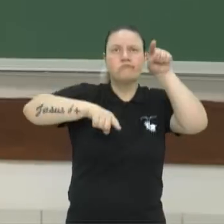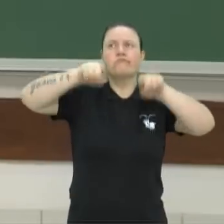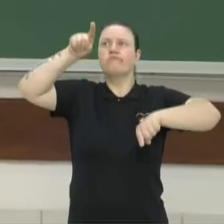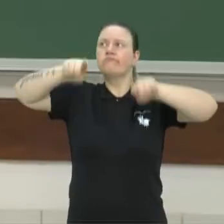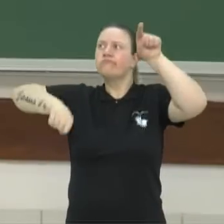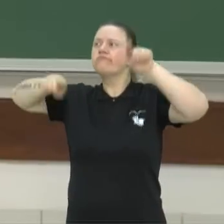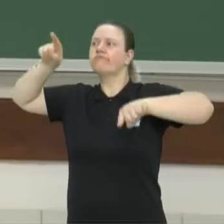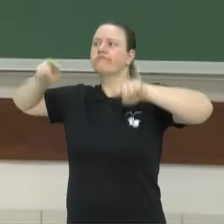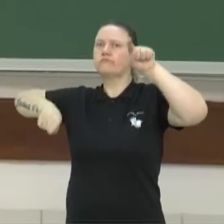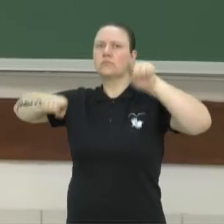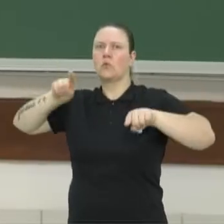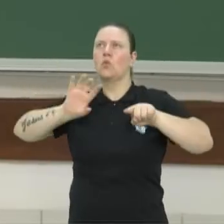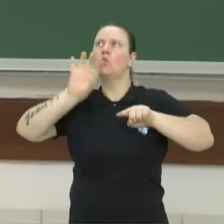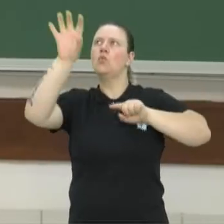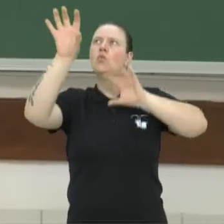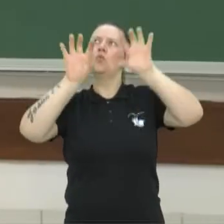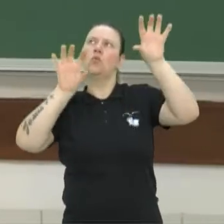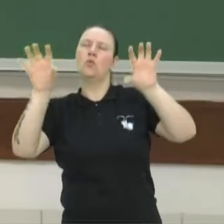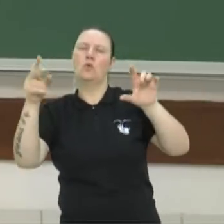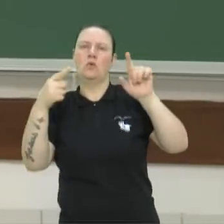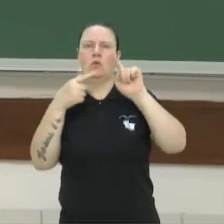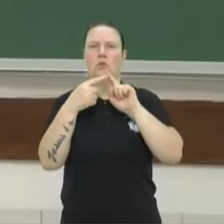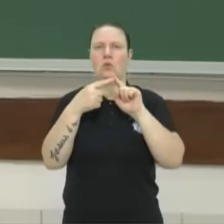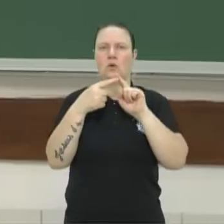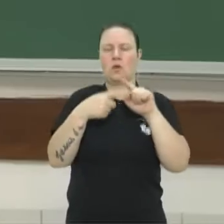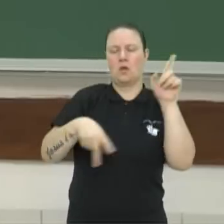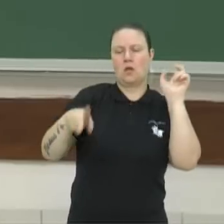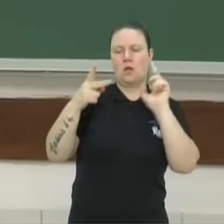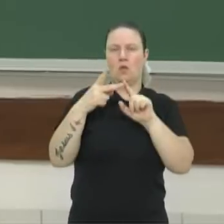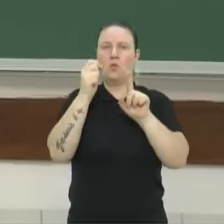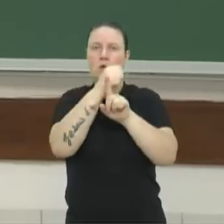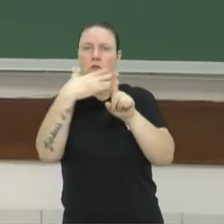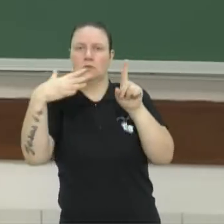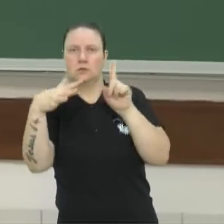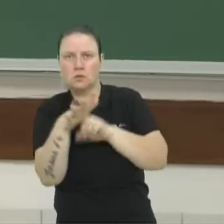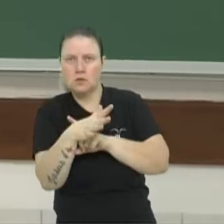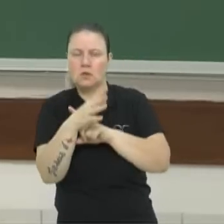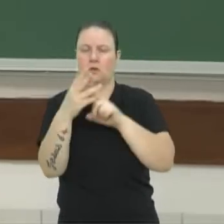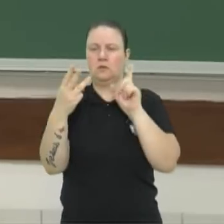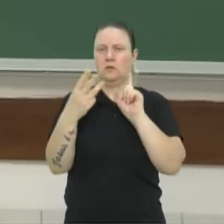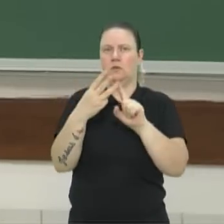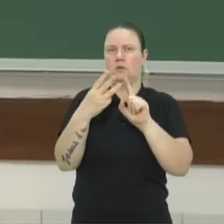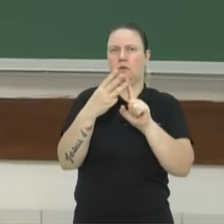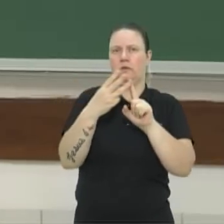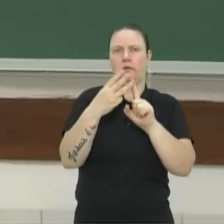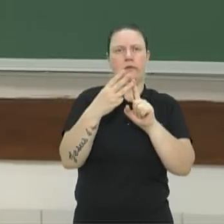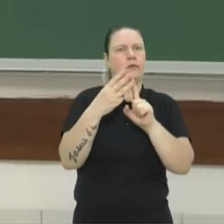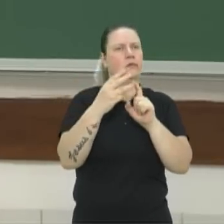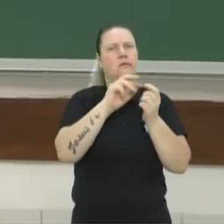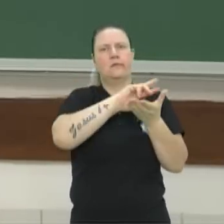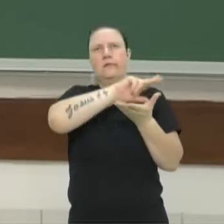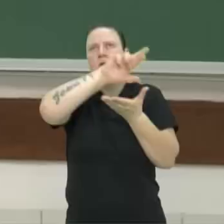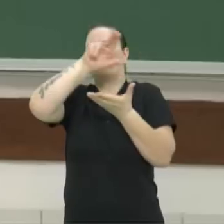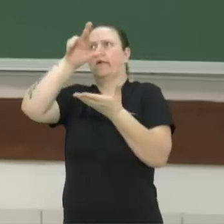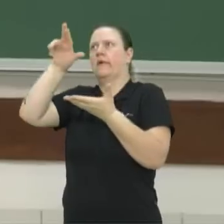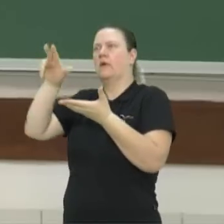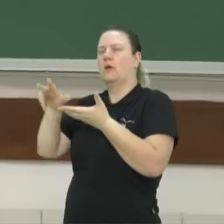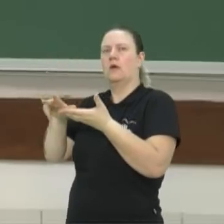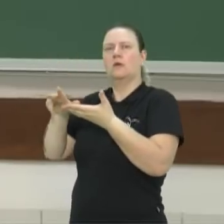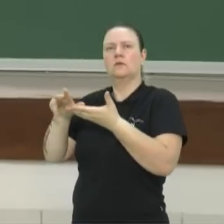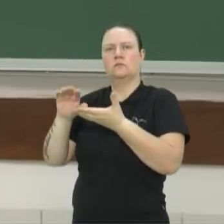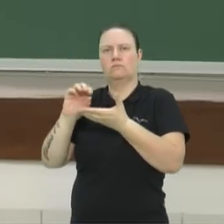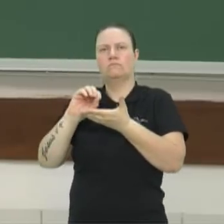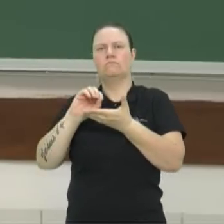Tanto regional, social, enfim, questões variadas que nós vamos observar agora,